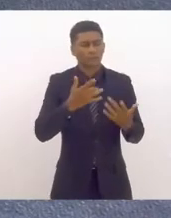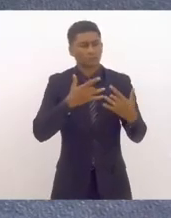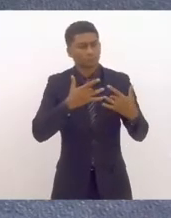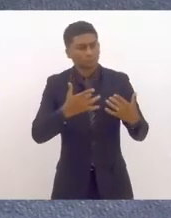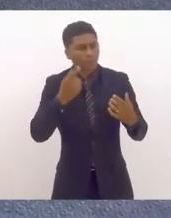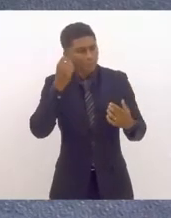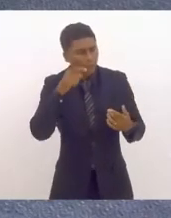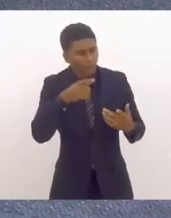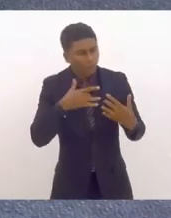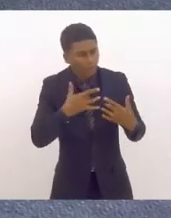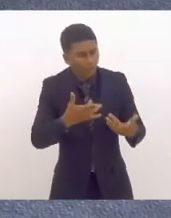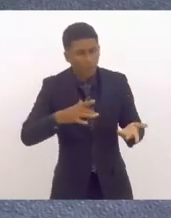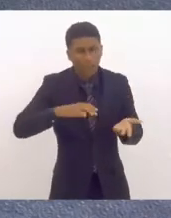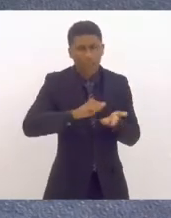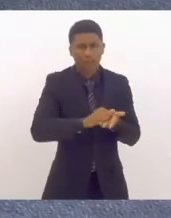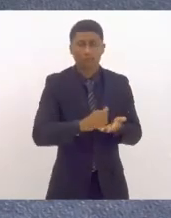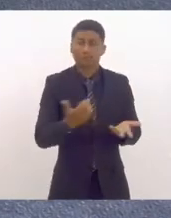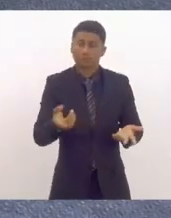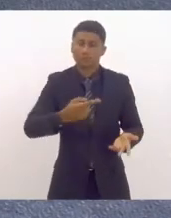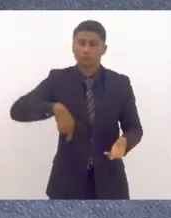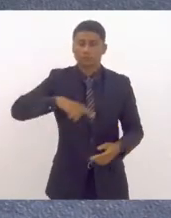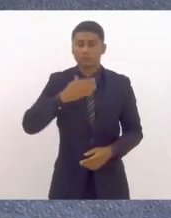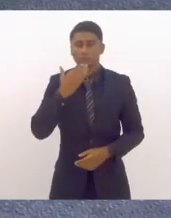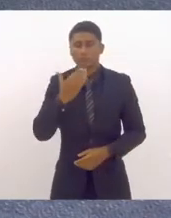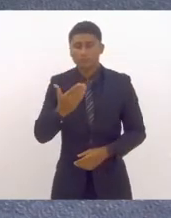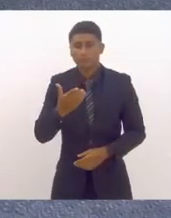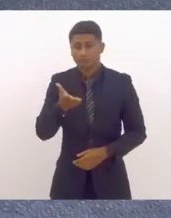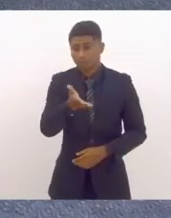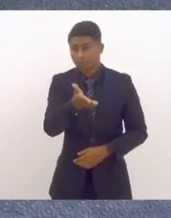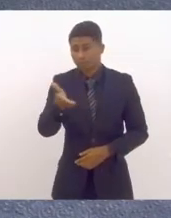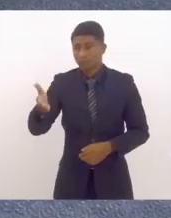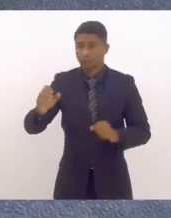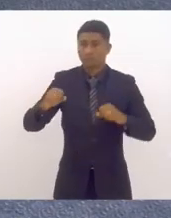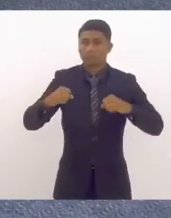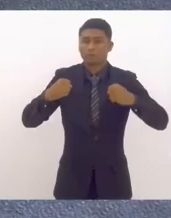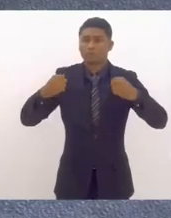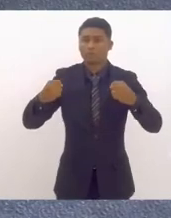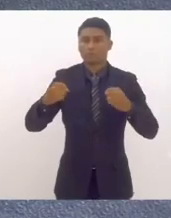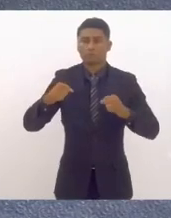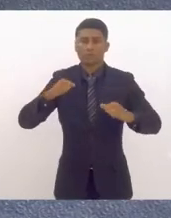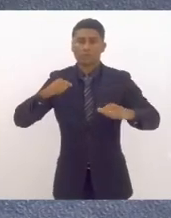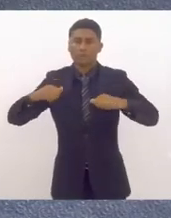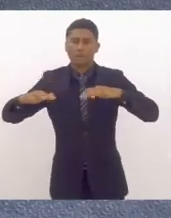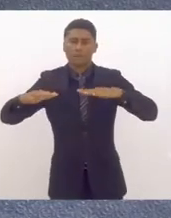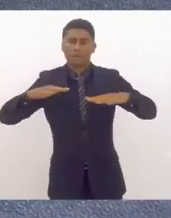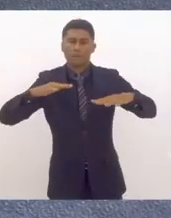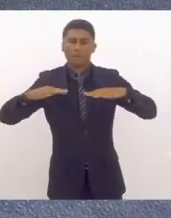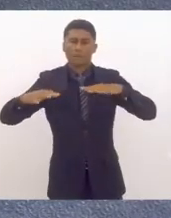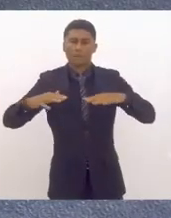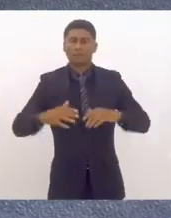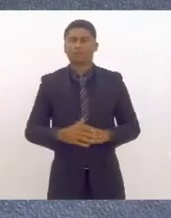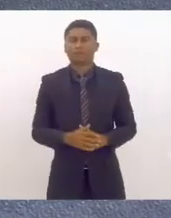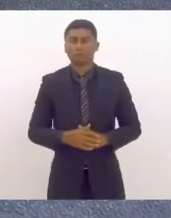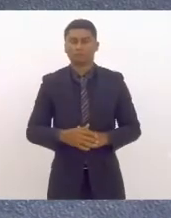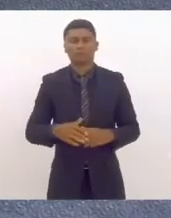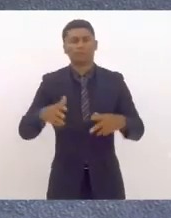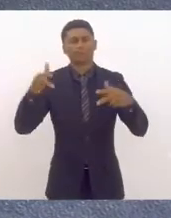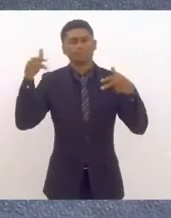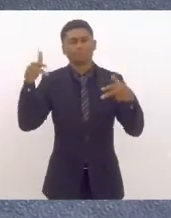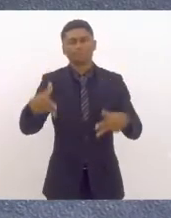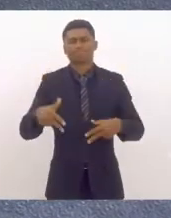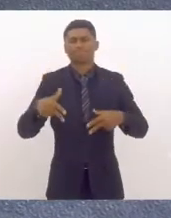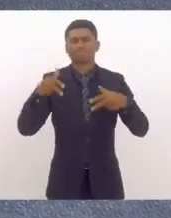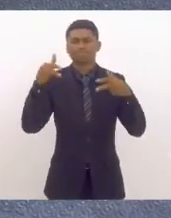é isso que nós pedimos aqui. Elas fizeram uma mobilização social, fizeram um ativismo